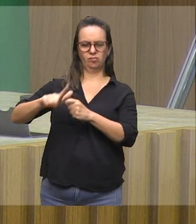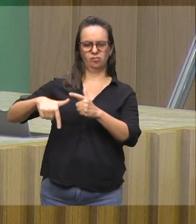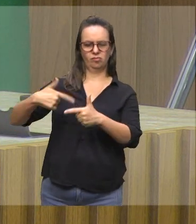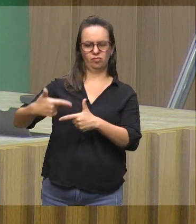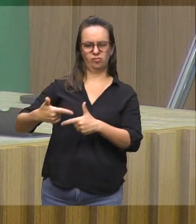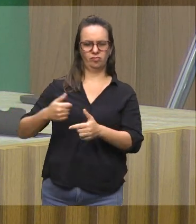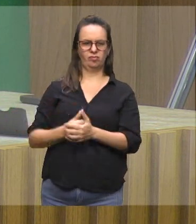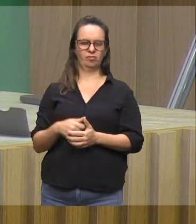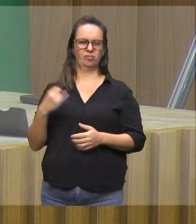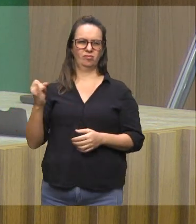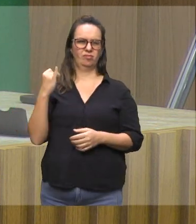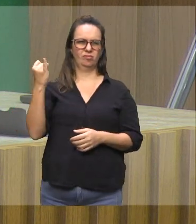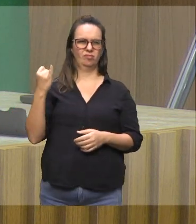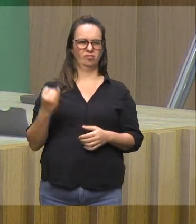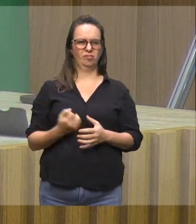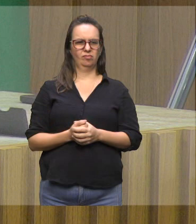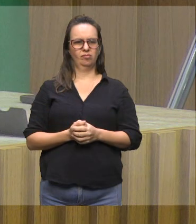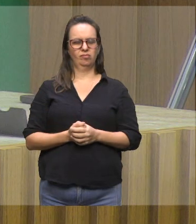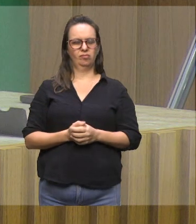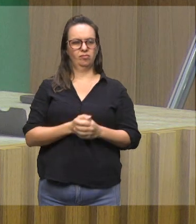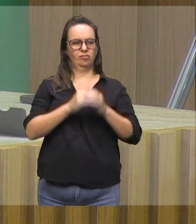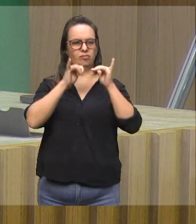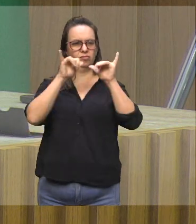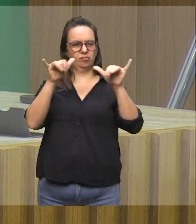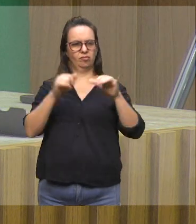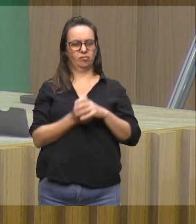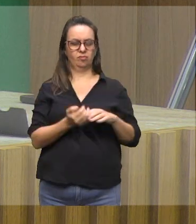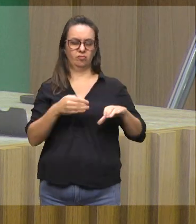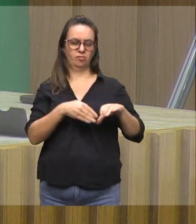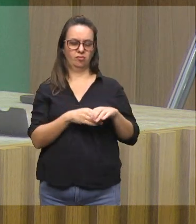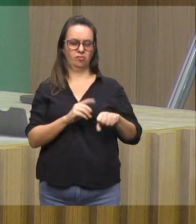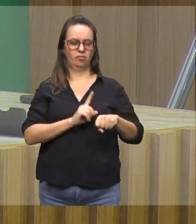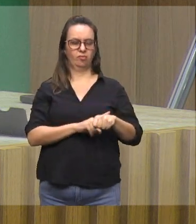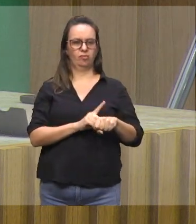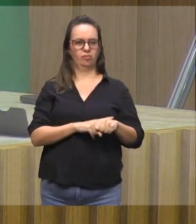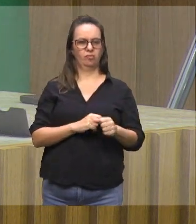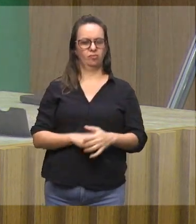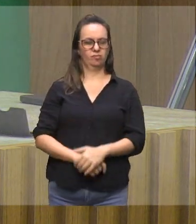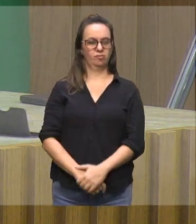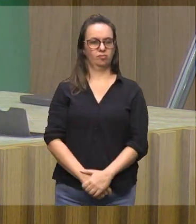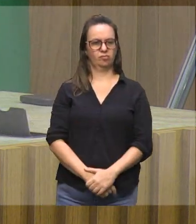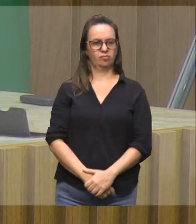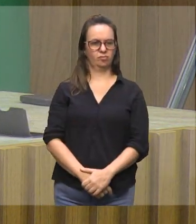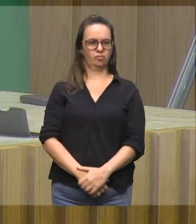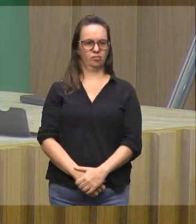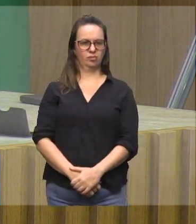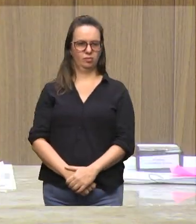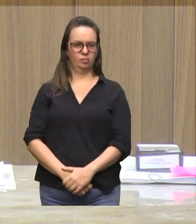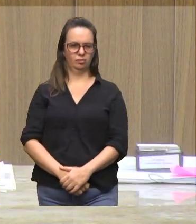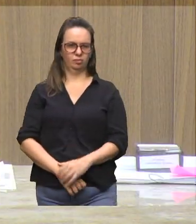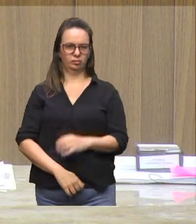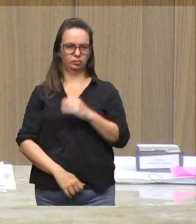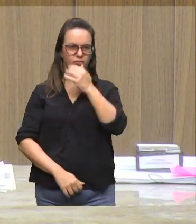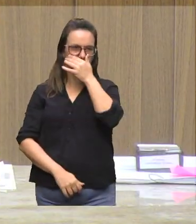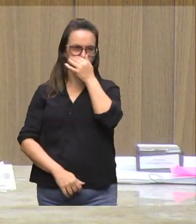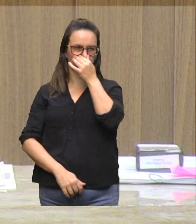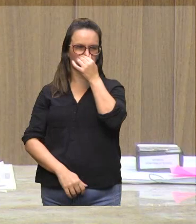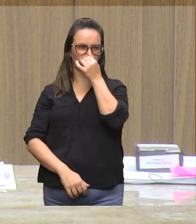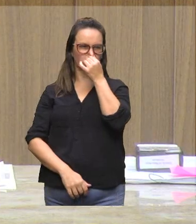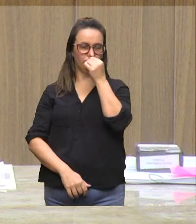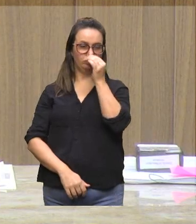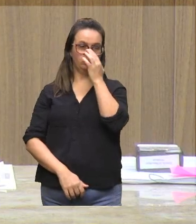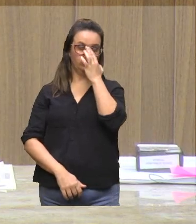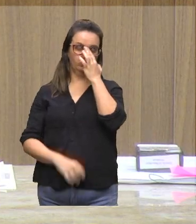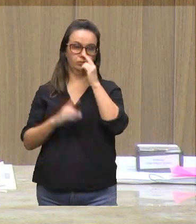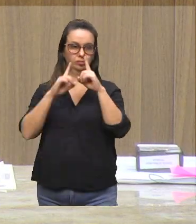meu tempo para possíveis maiores considerações. Presidente, muito obrigado. Continue discussão.